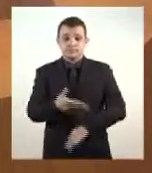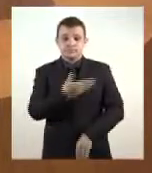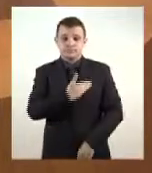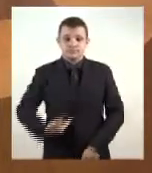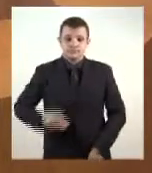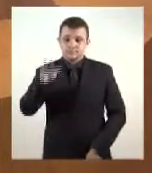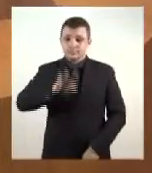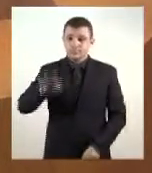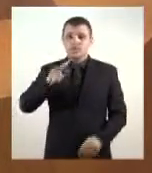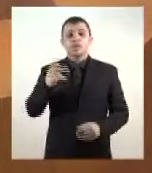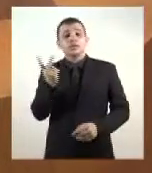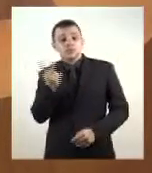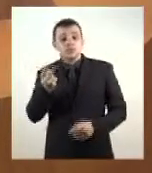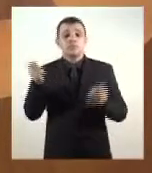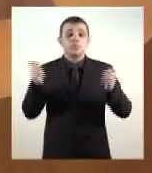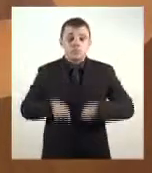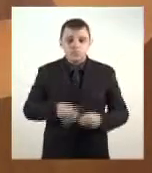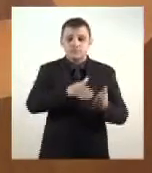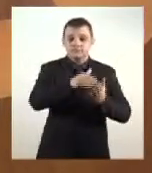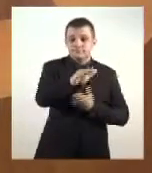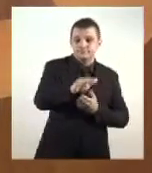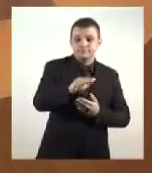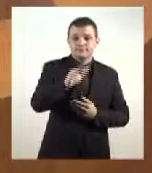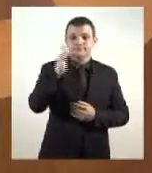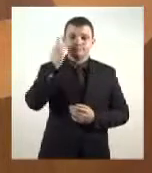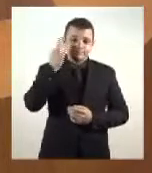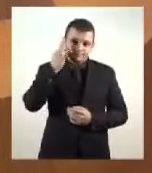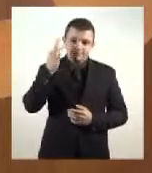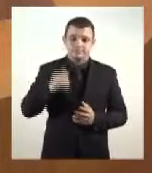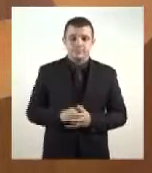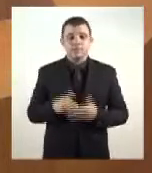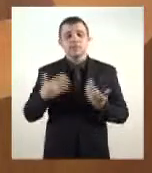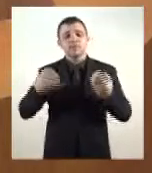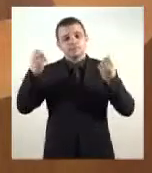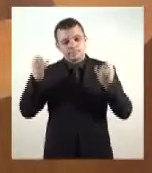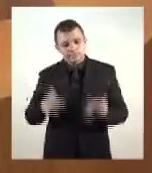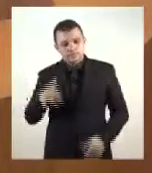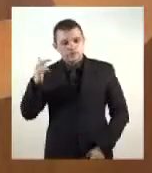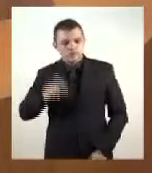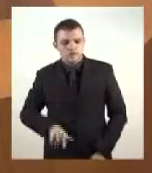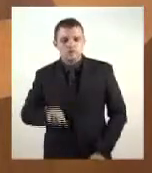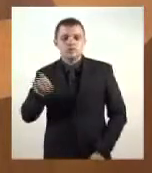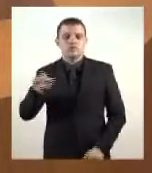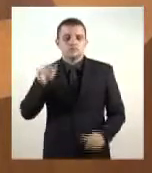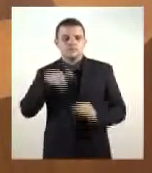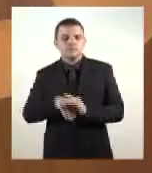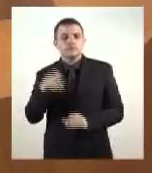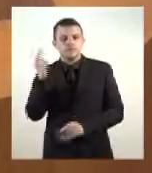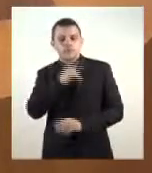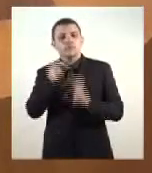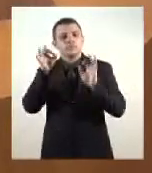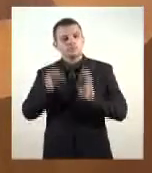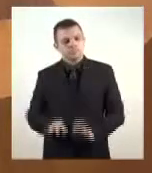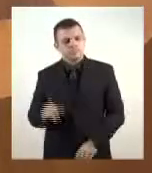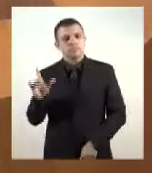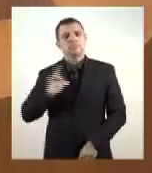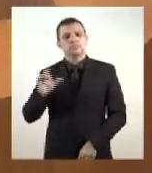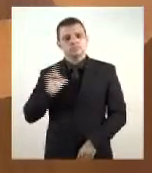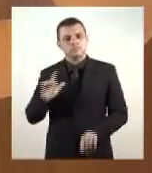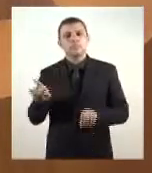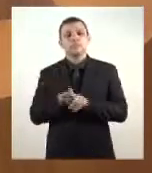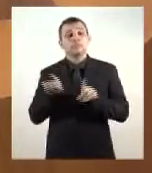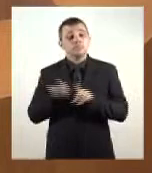quero lembrar a legitimidade pela qual foi eleito o governador do Estado, entendo, respeito e defendo as vozes de